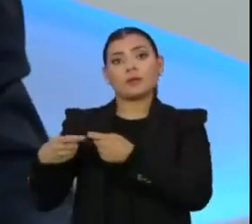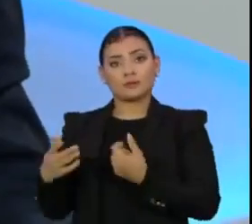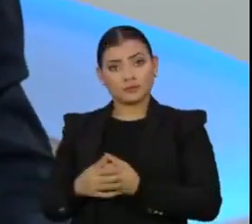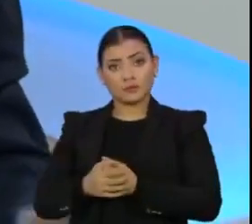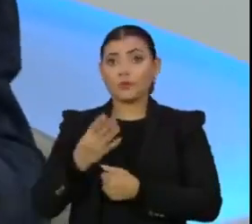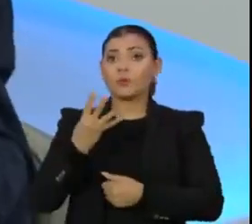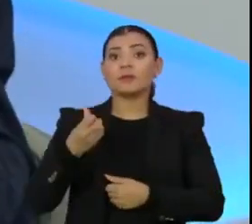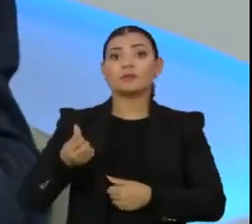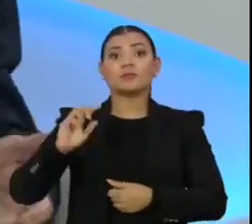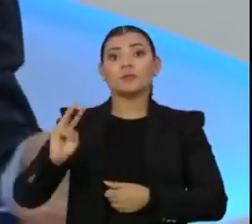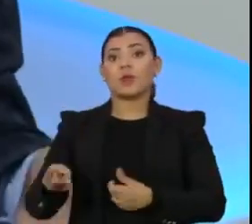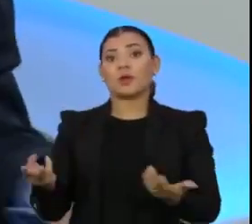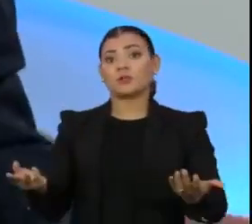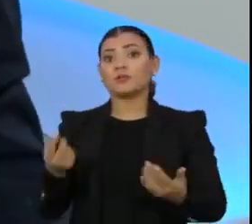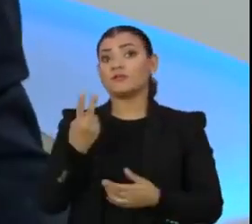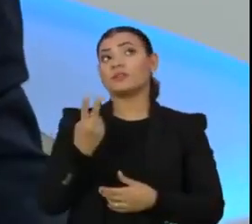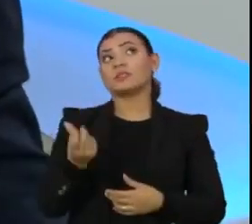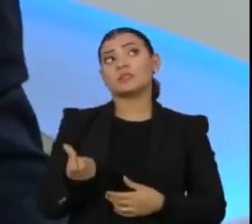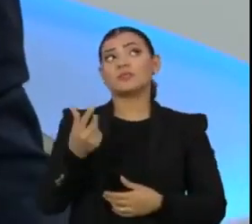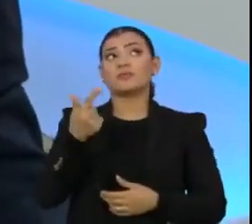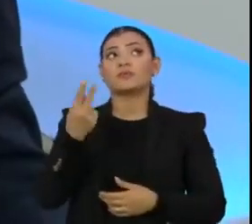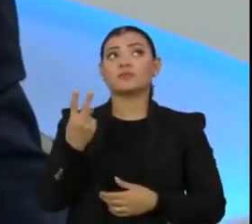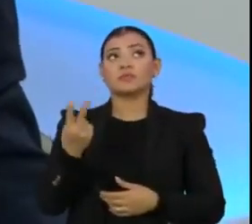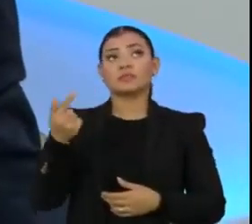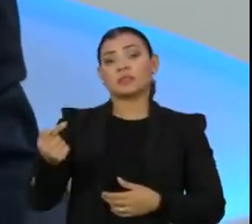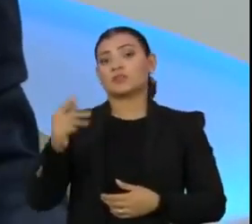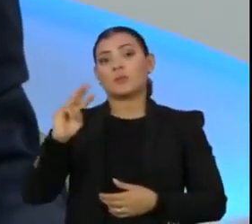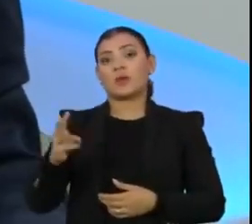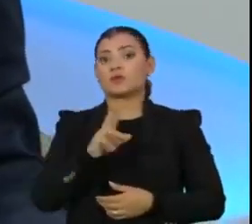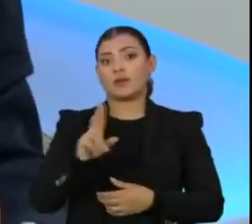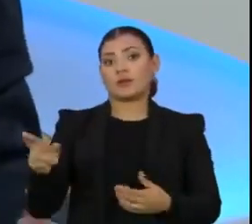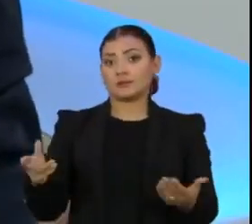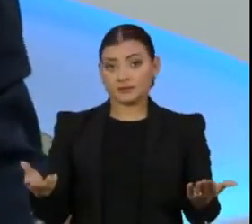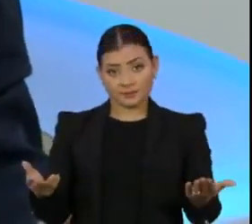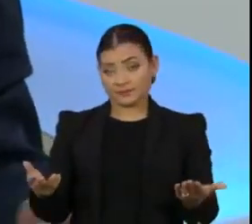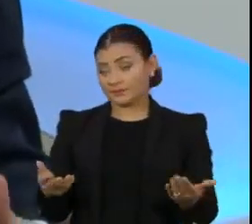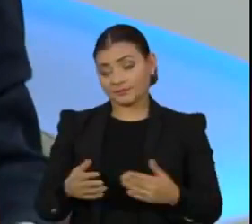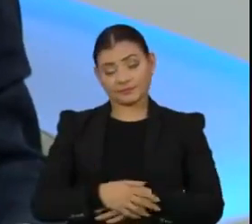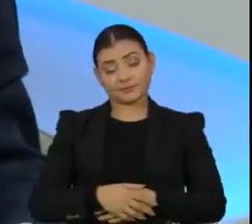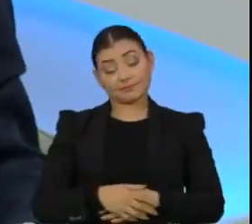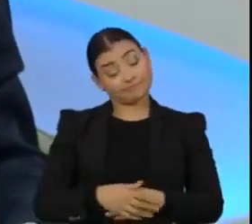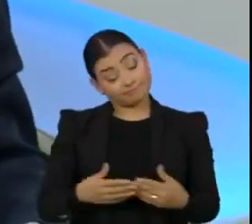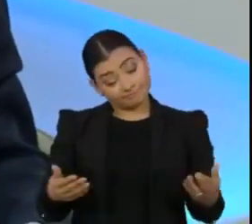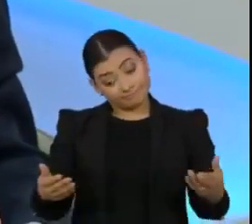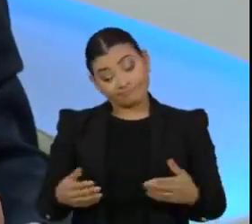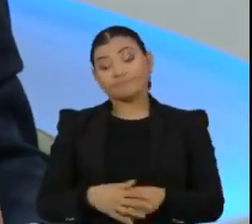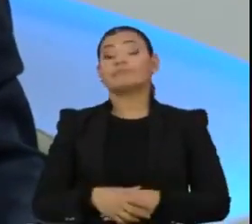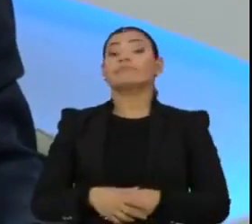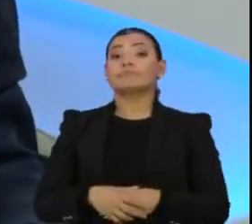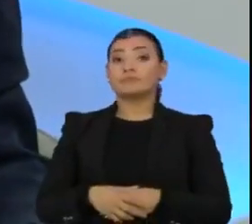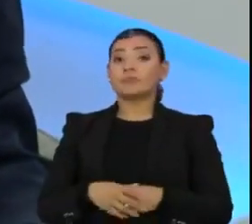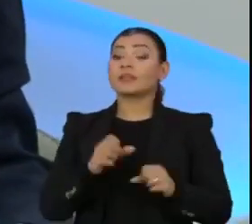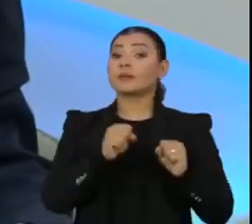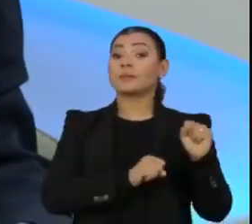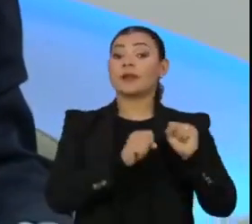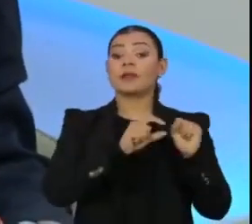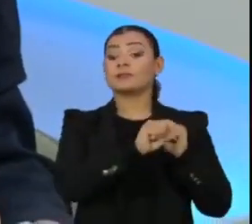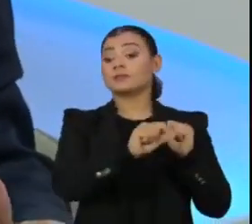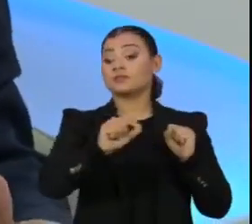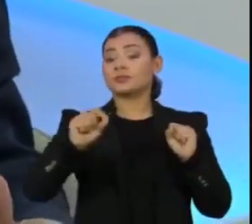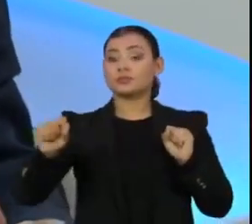de 27 milhões de reais, tem coisa, e com empresas